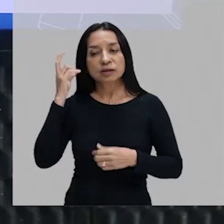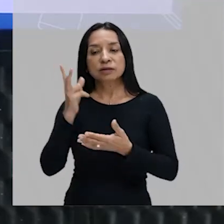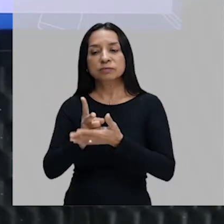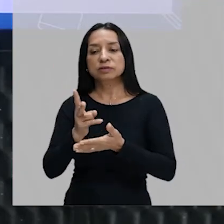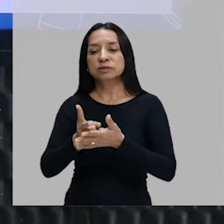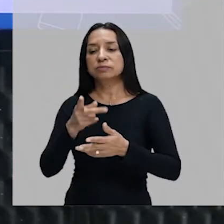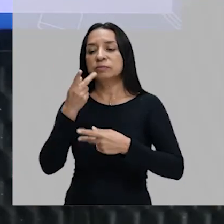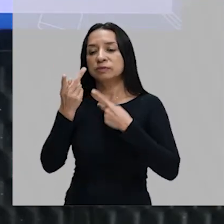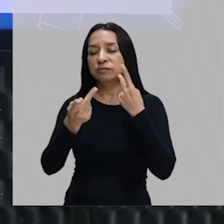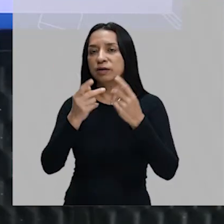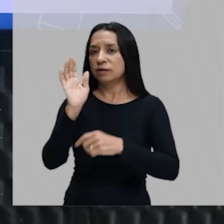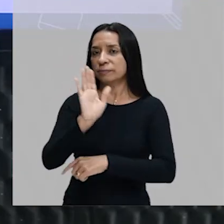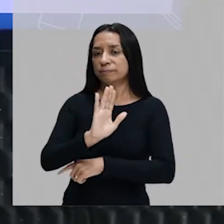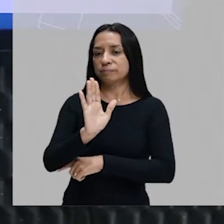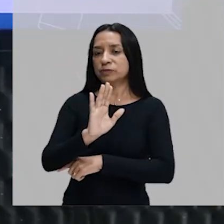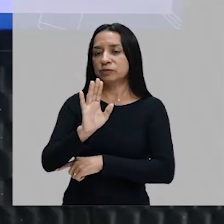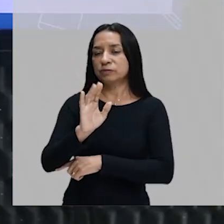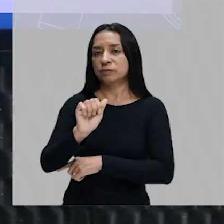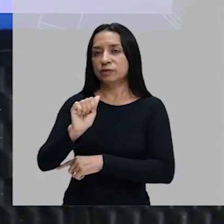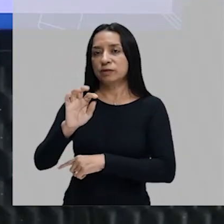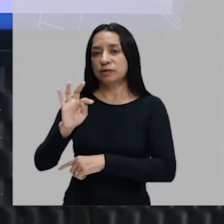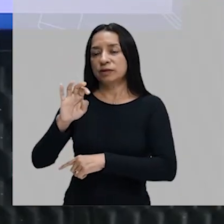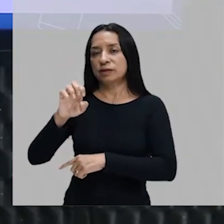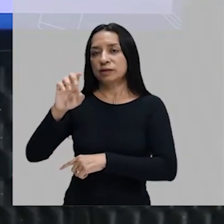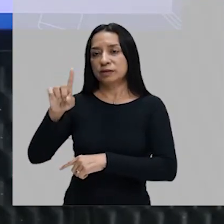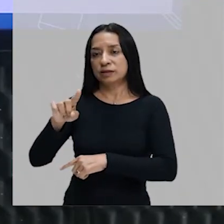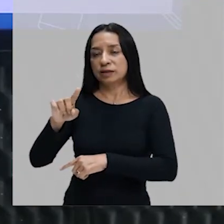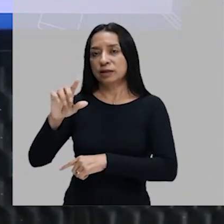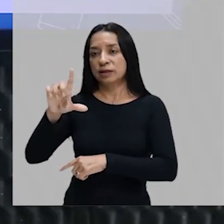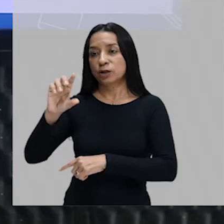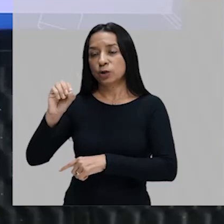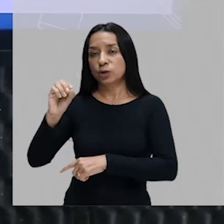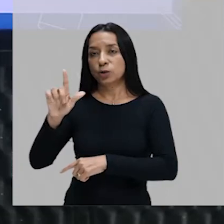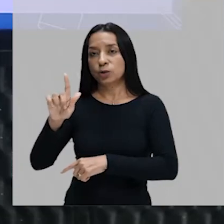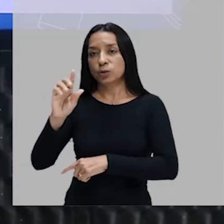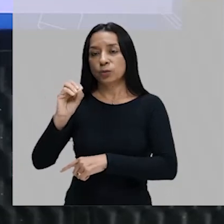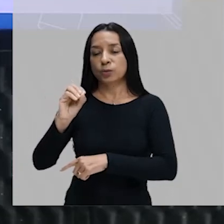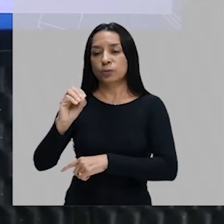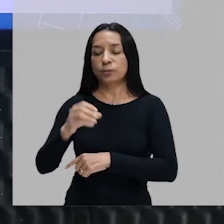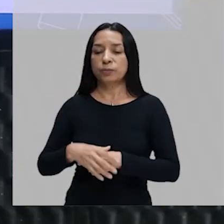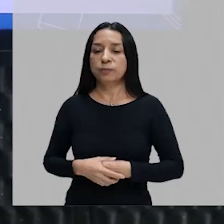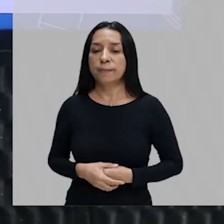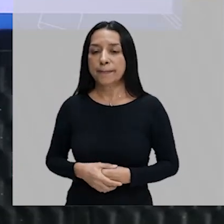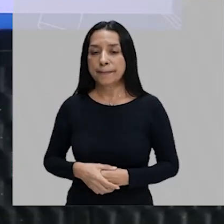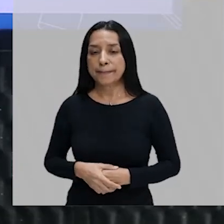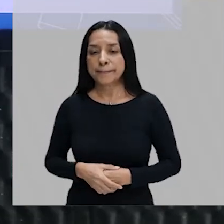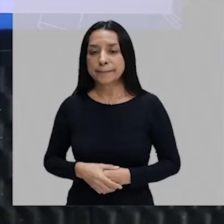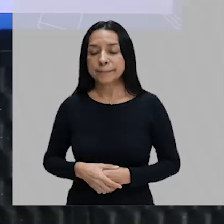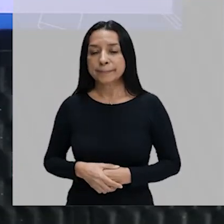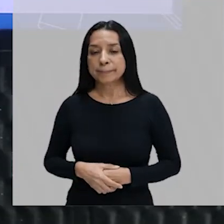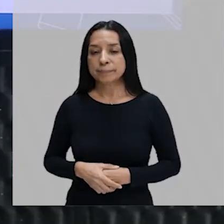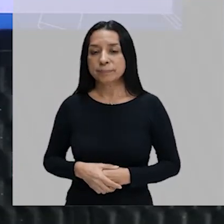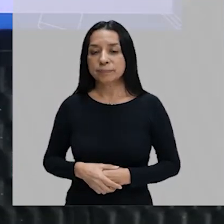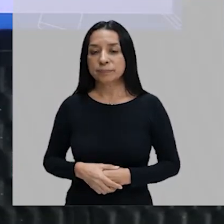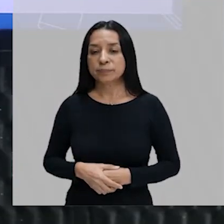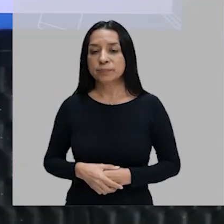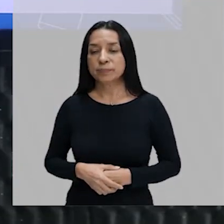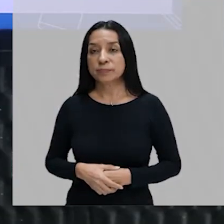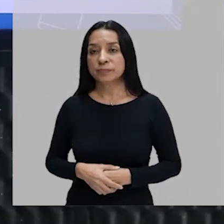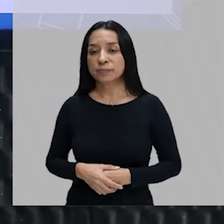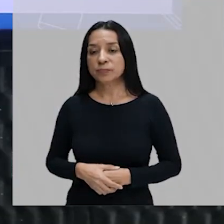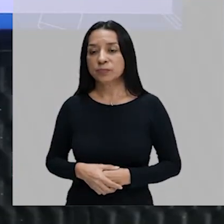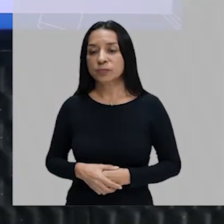luego, né? Até logo é até breve. Logo, logo a gente se vê, tá certo? E cuida-te,